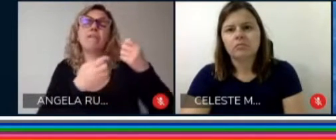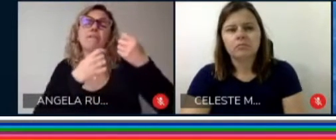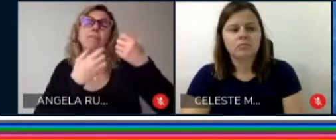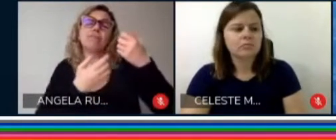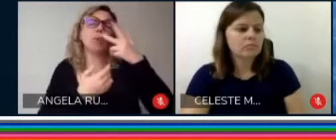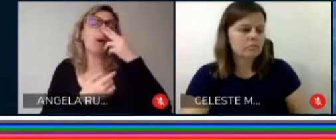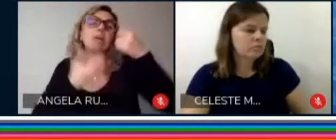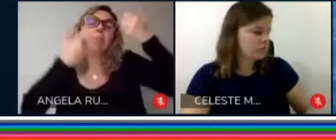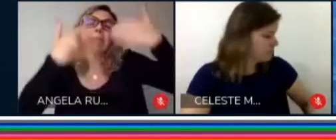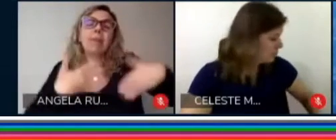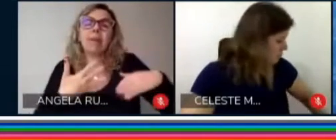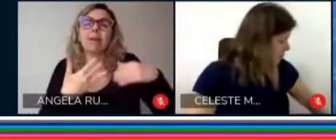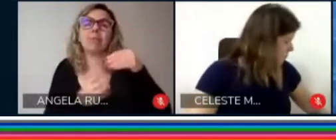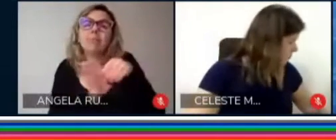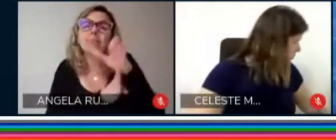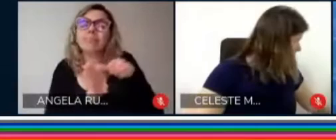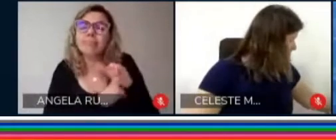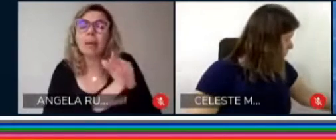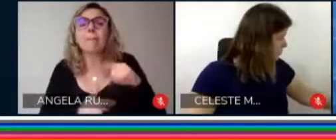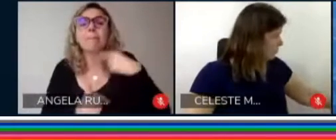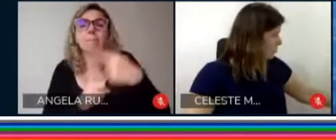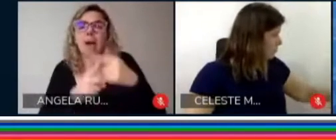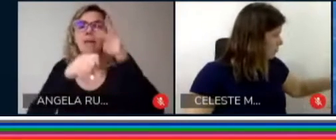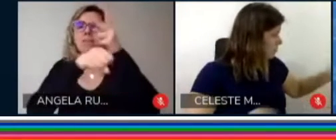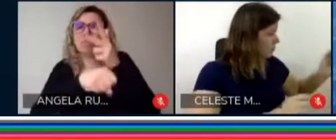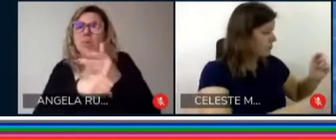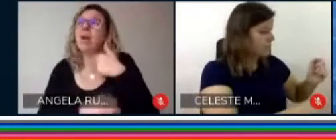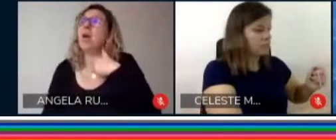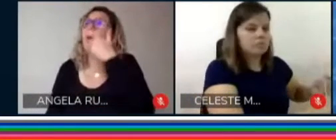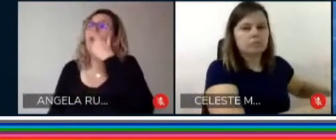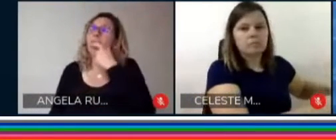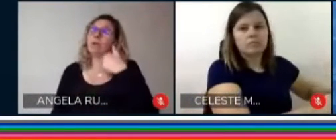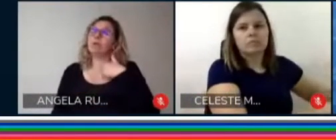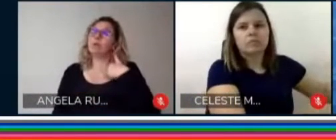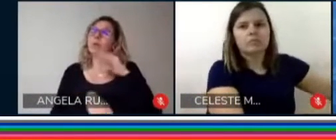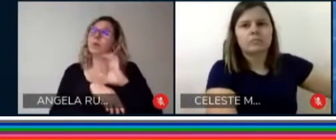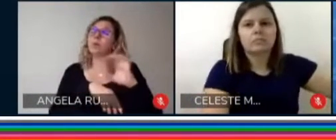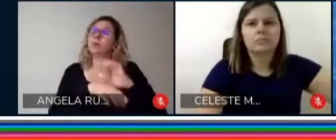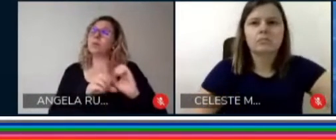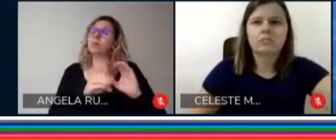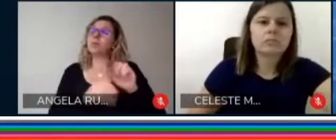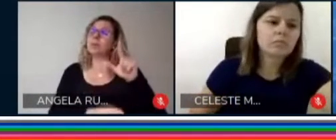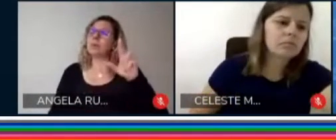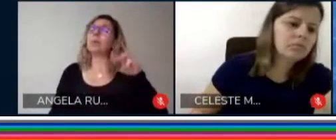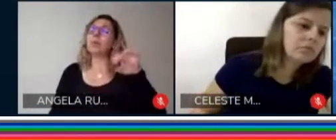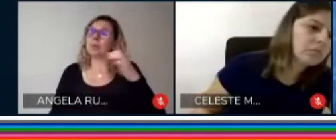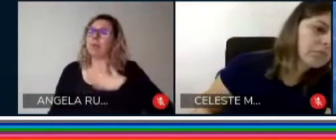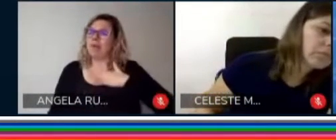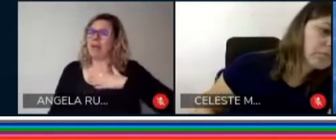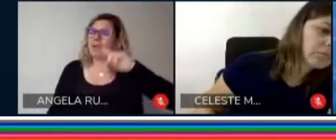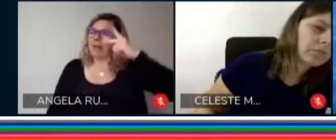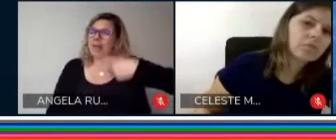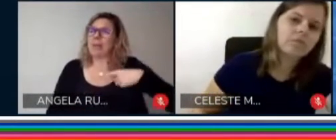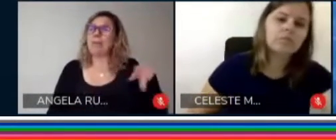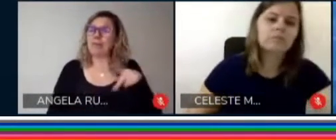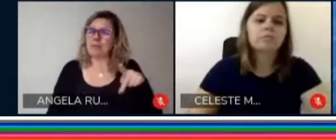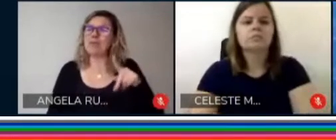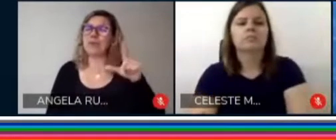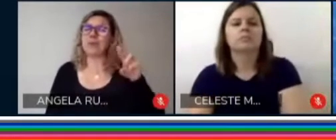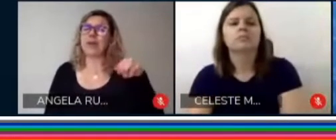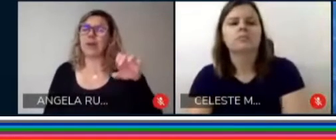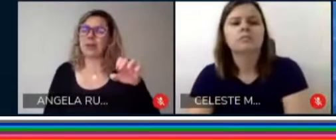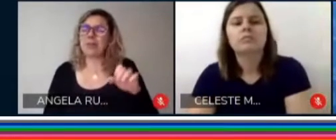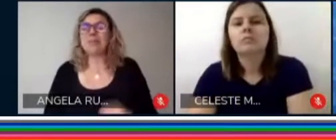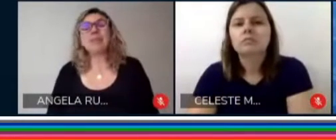tiverem interesse. Tá? Até acho que sou eu que ministro atualmente esse curso só, então eu sou